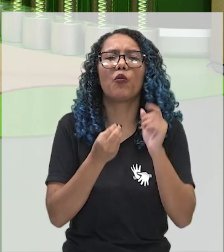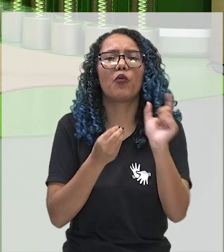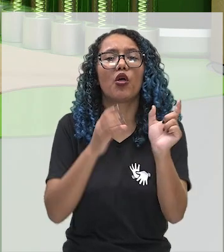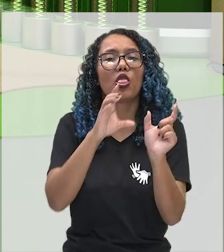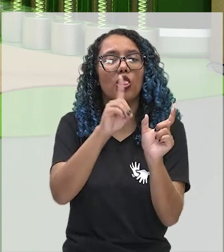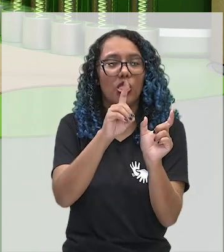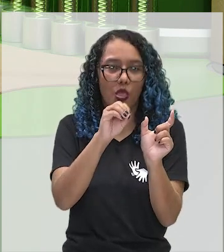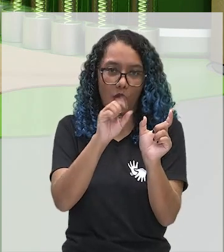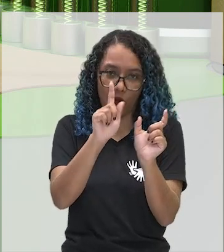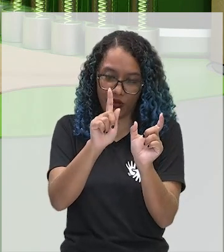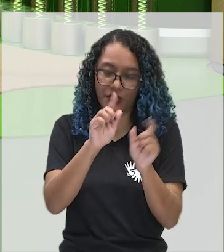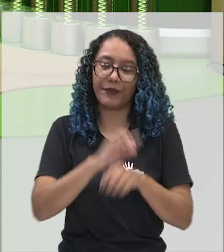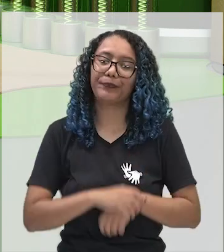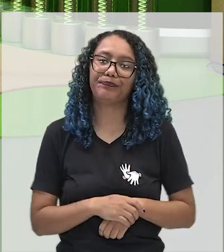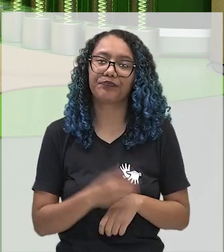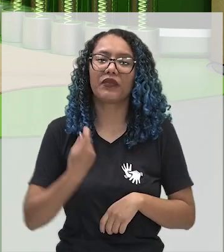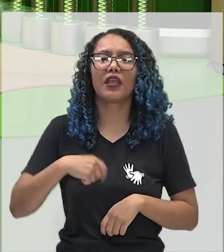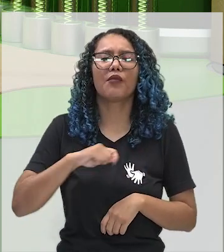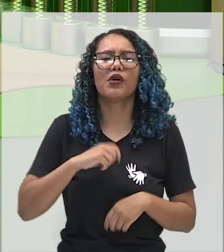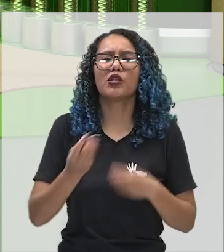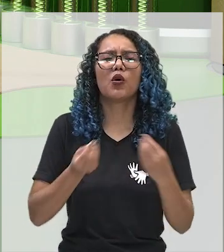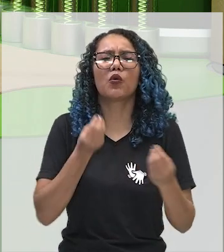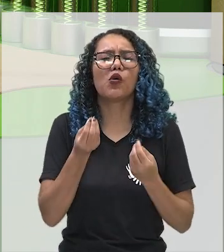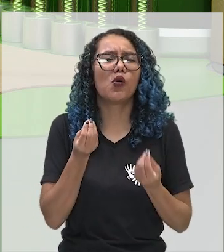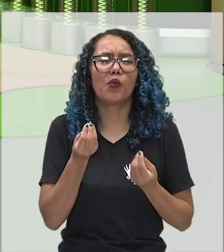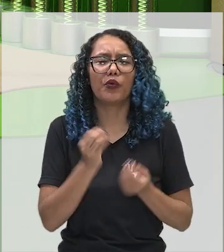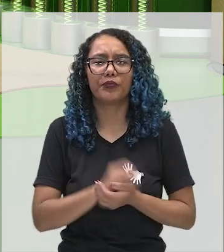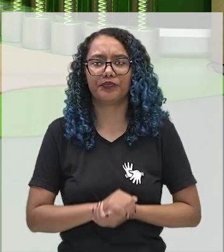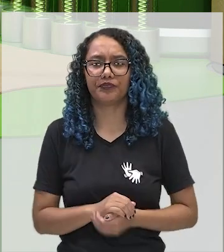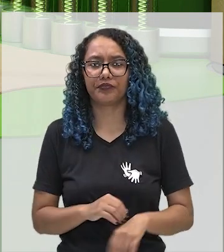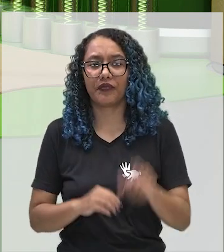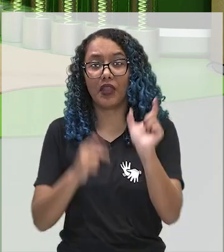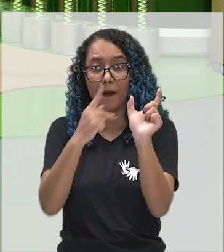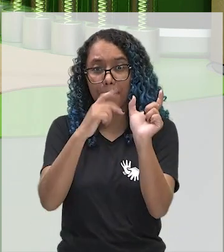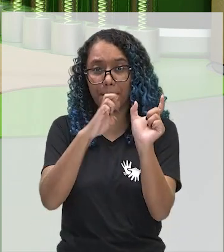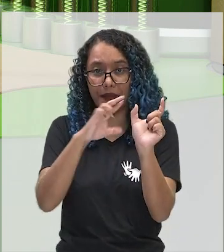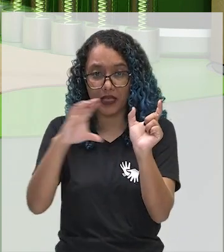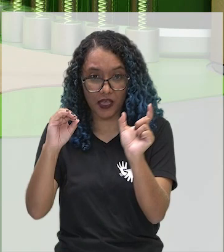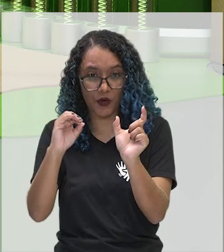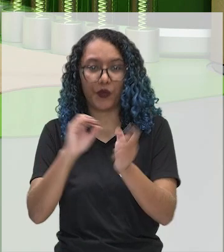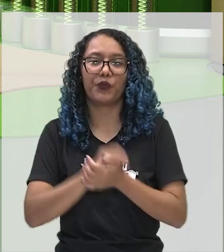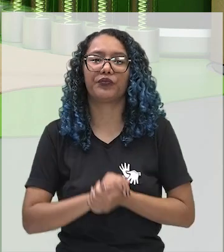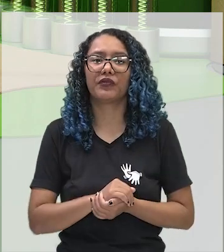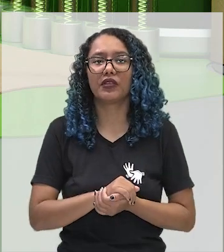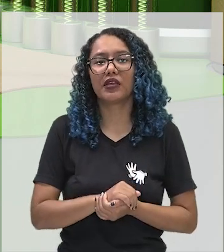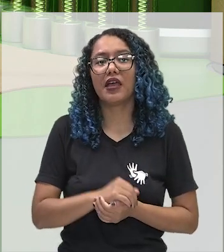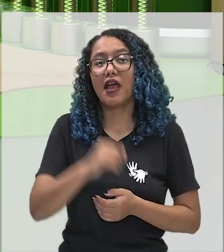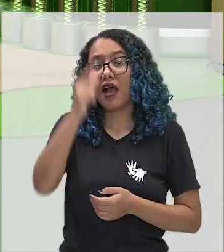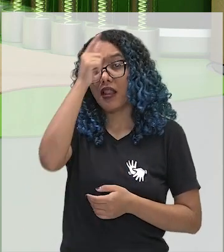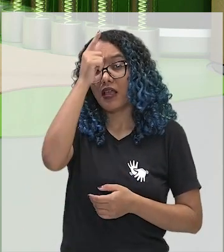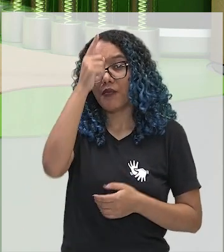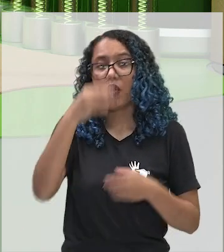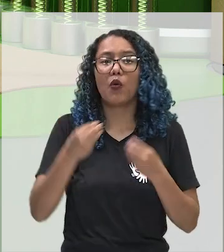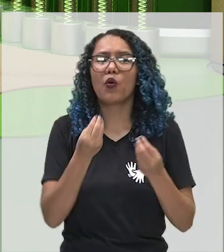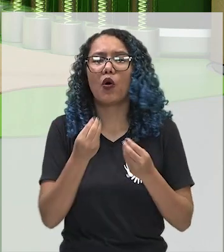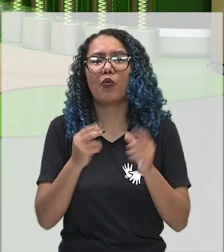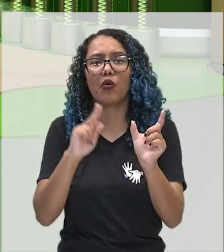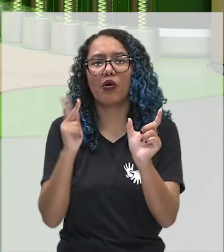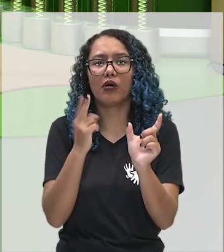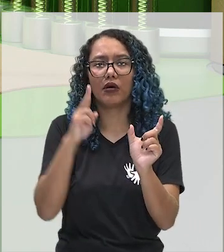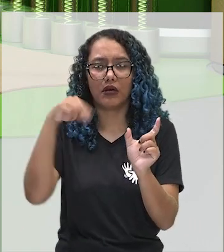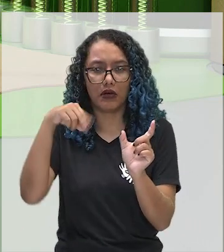esse animal se chama dog. Em espanhol, esse animal se chama perro. Hund em